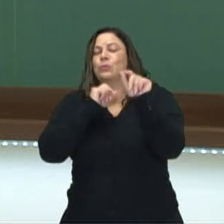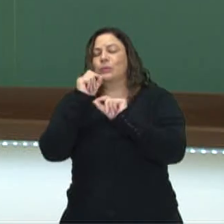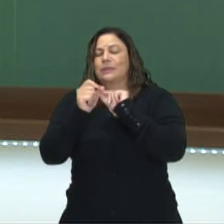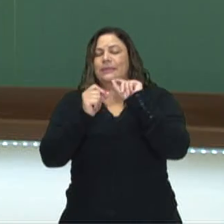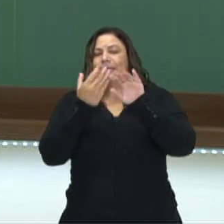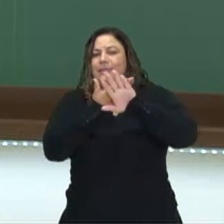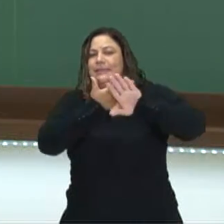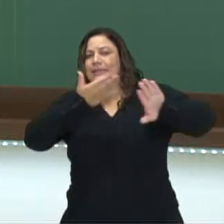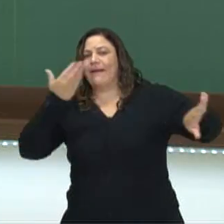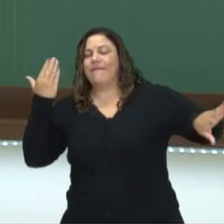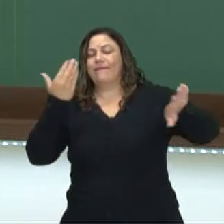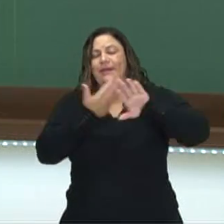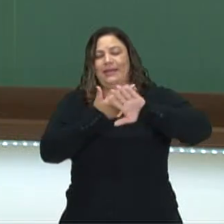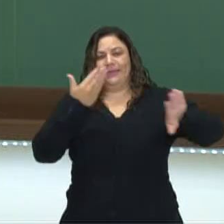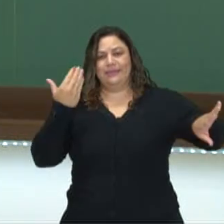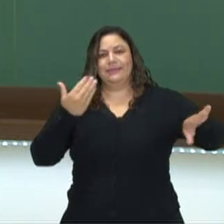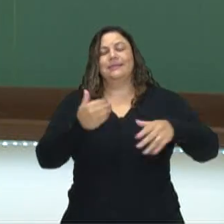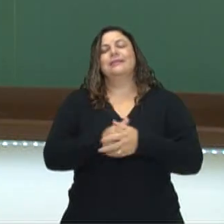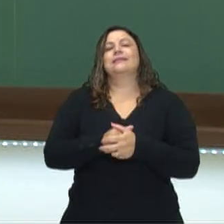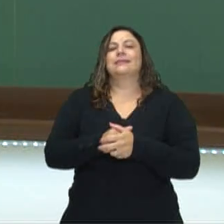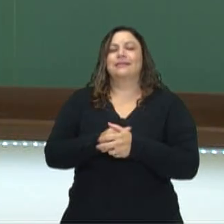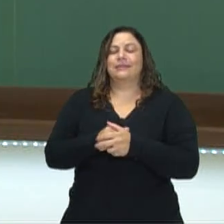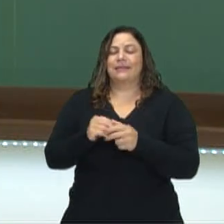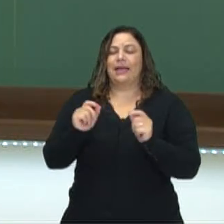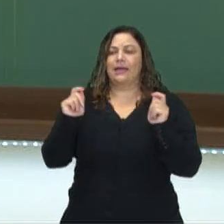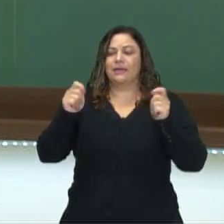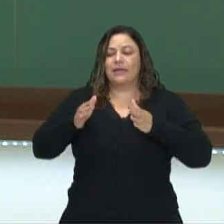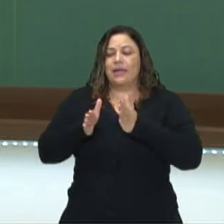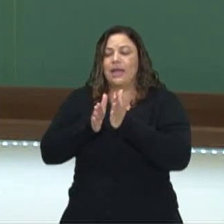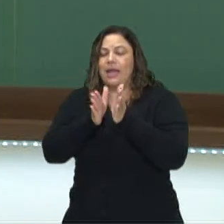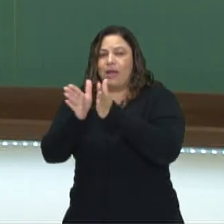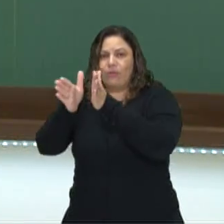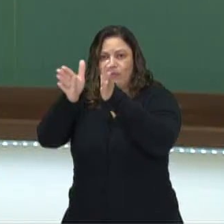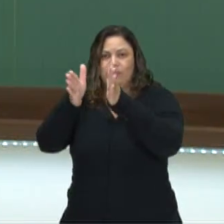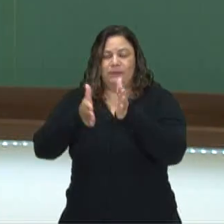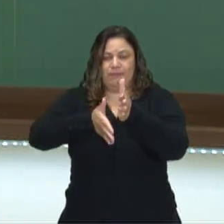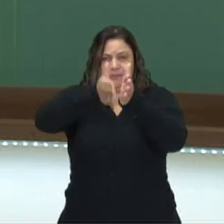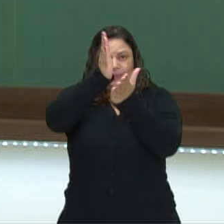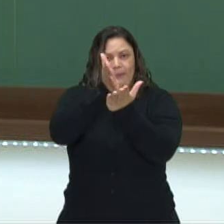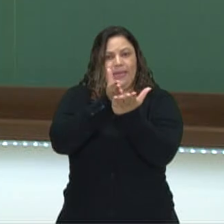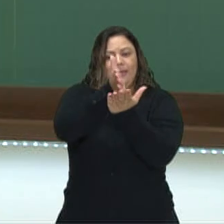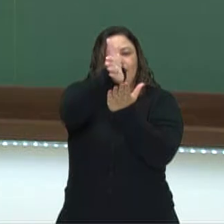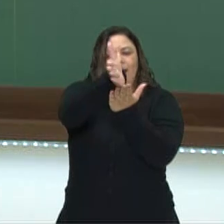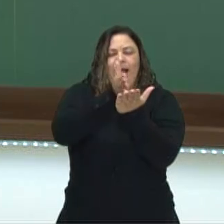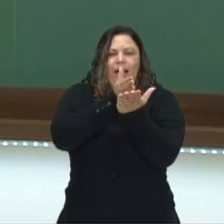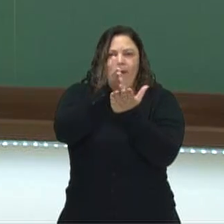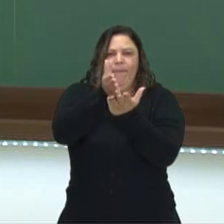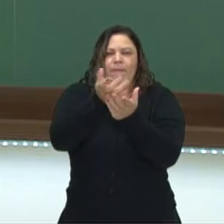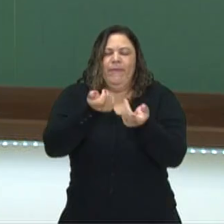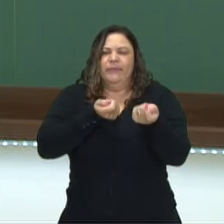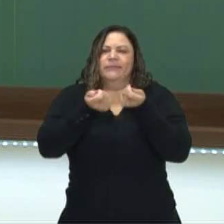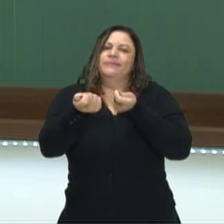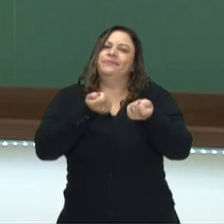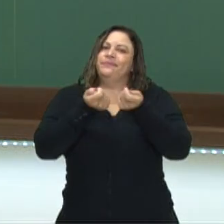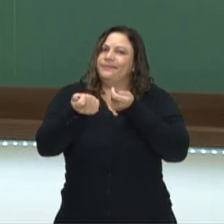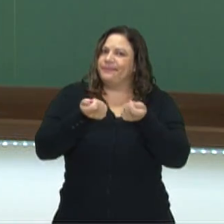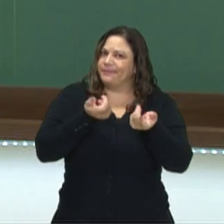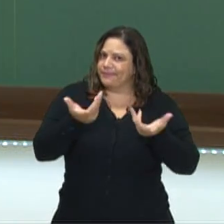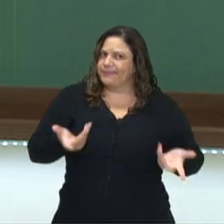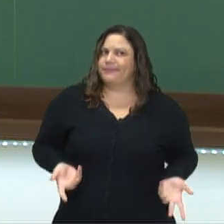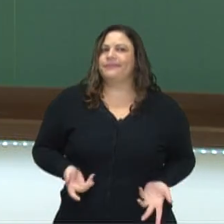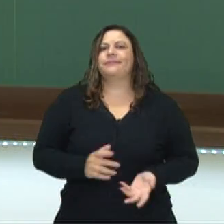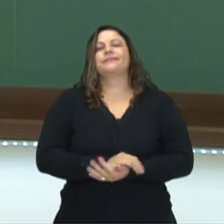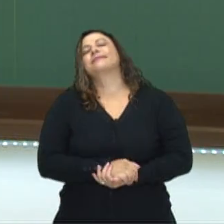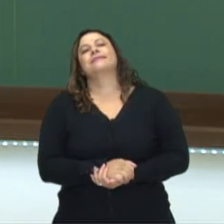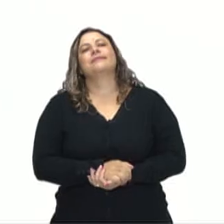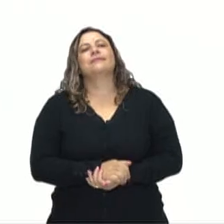tá? A mediania é justamente isso, é um caminho do meio, um caminho de mais equilíbrio. Vamos ver aqui